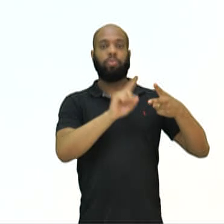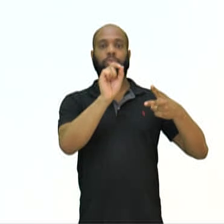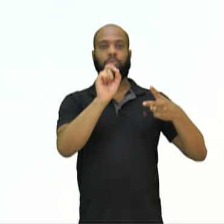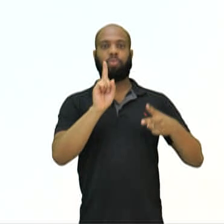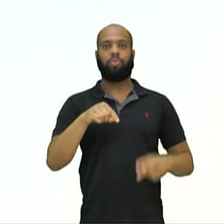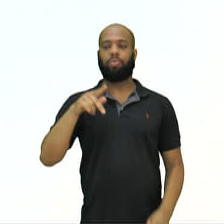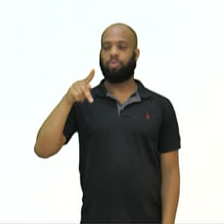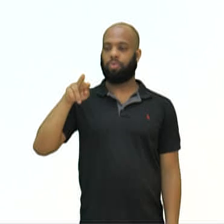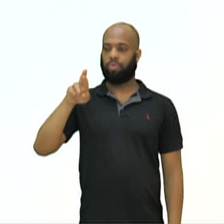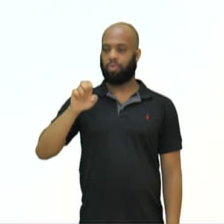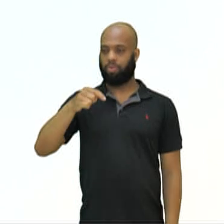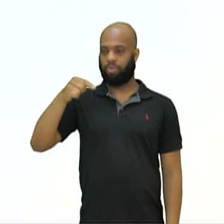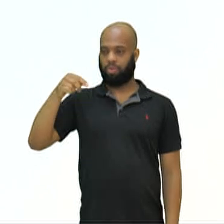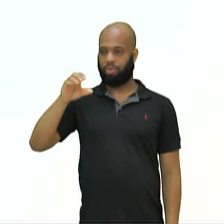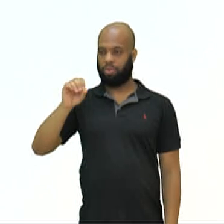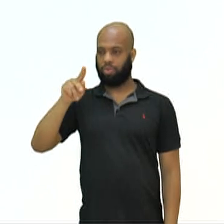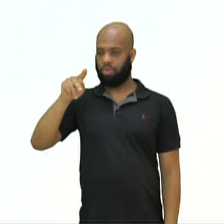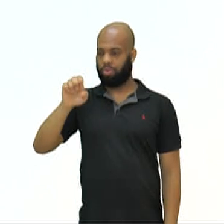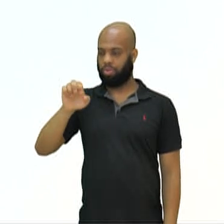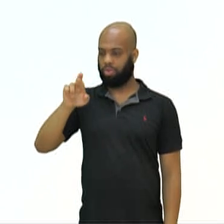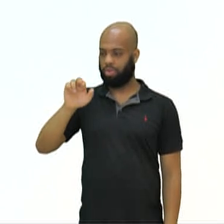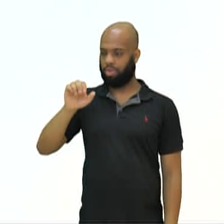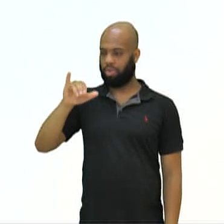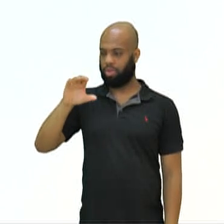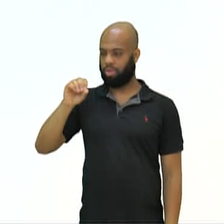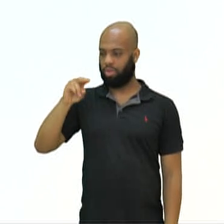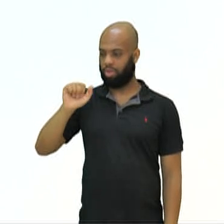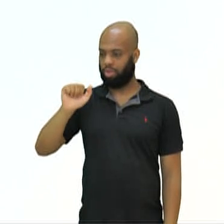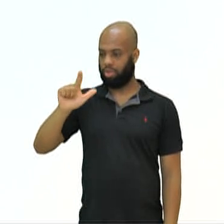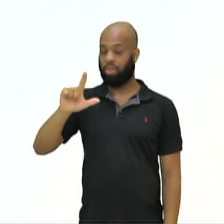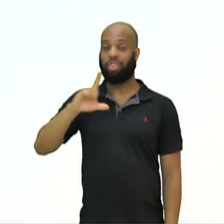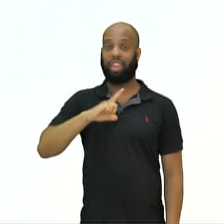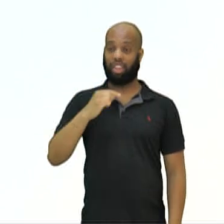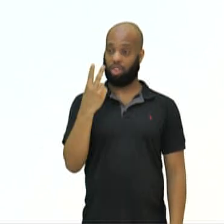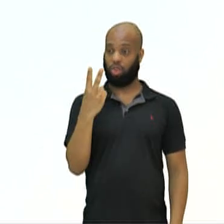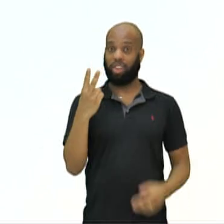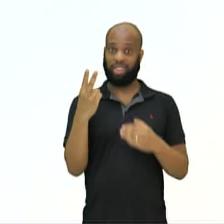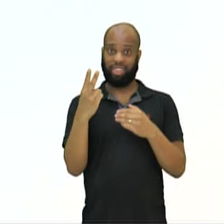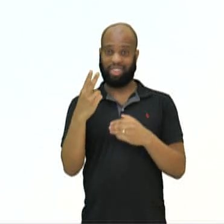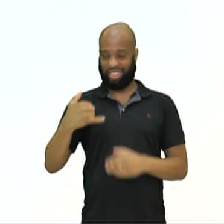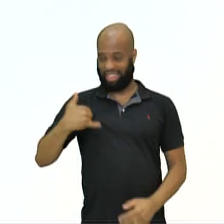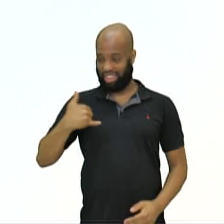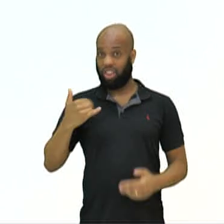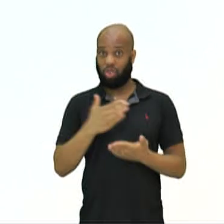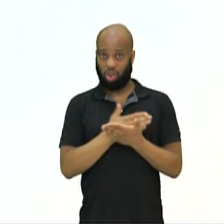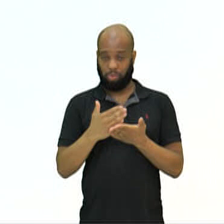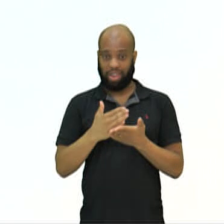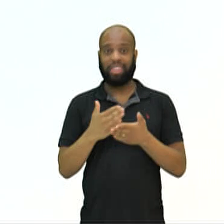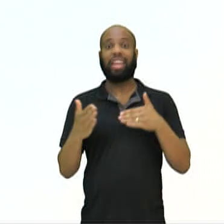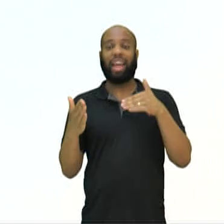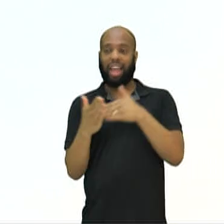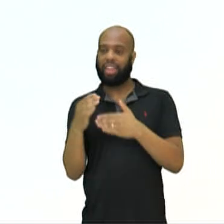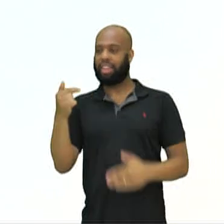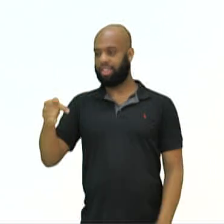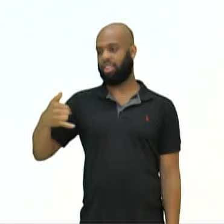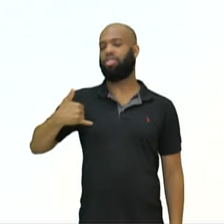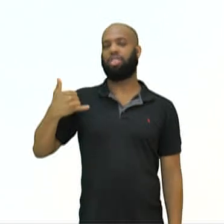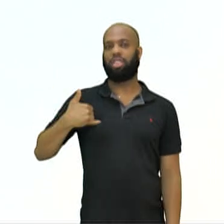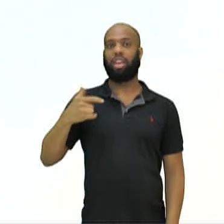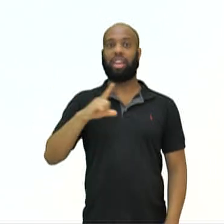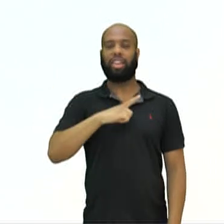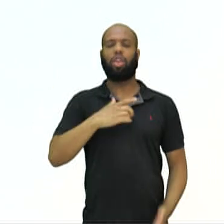é o pré-operacional, vai dos 2 anos aos 7 anos. Se caracteriza pelo domínio da linguagem